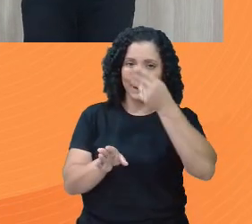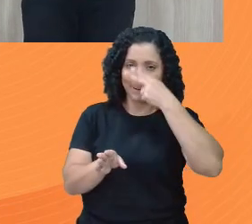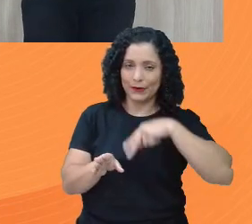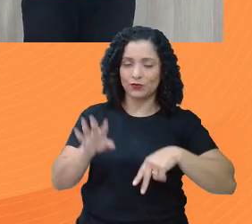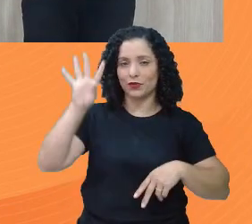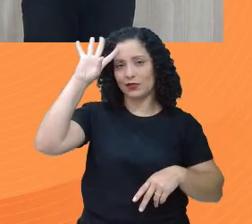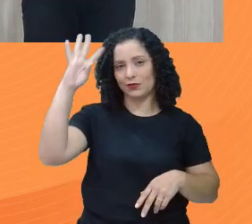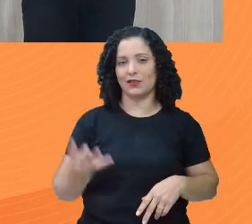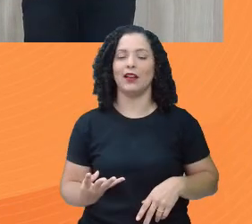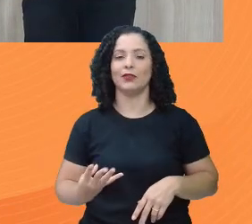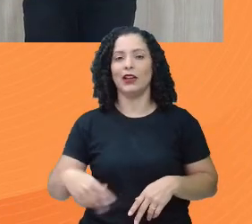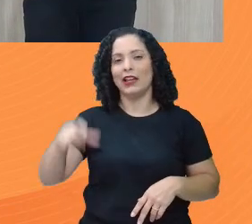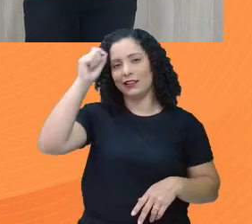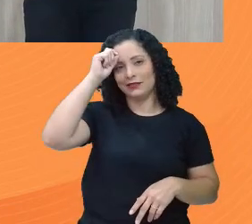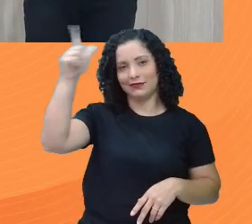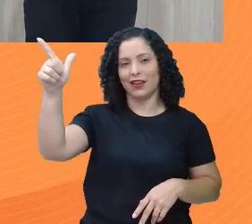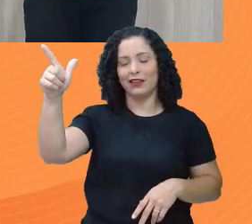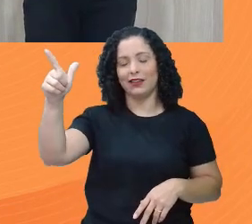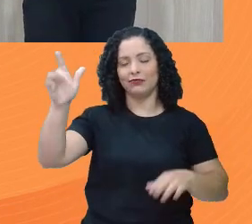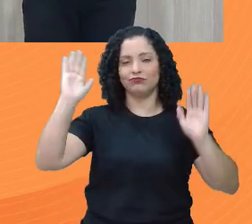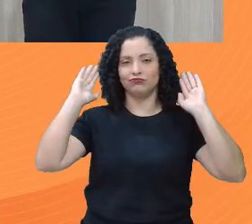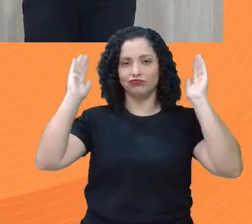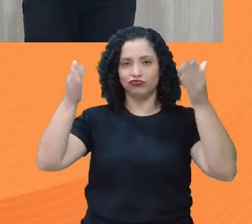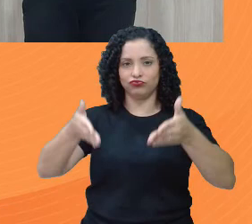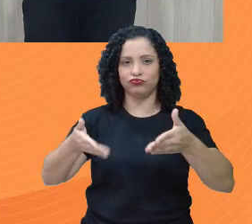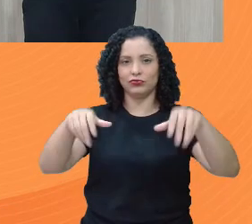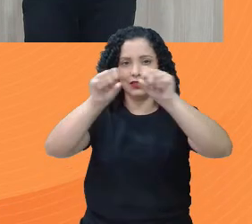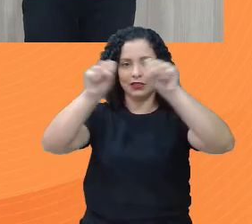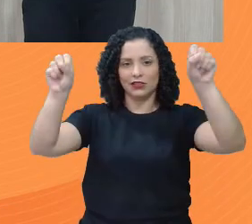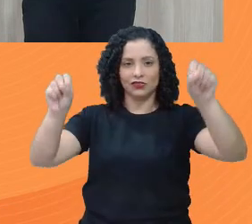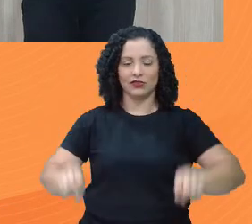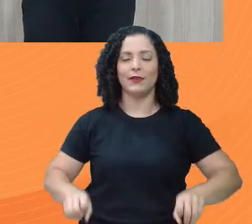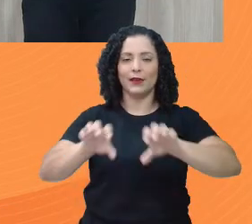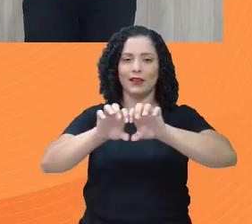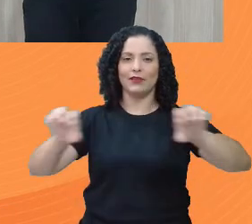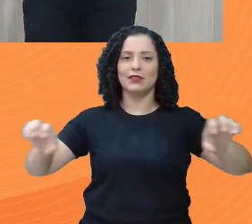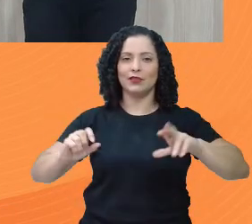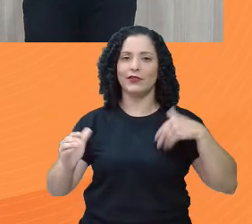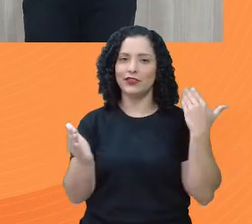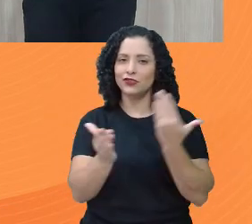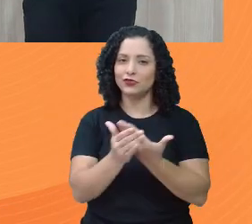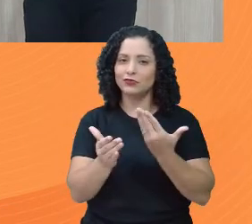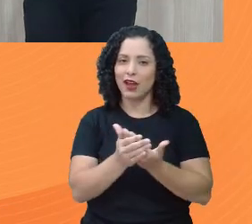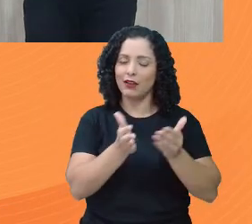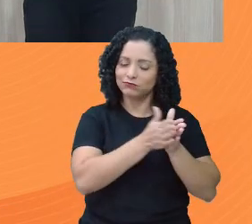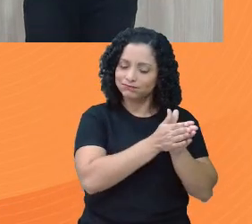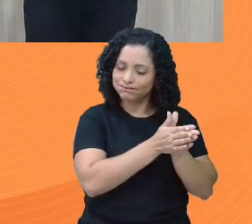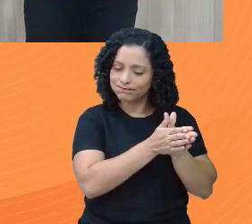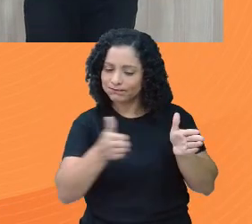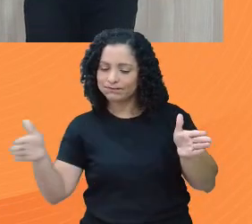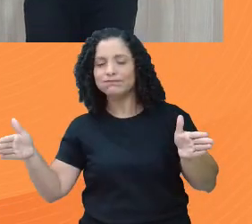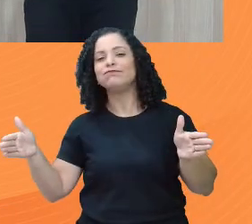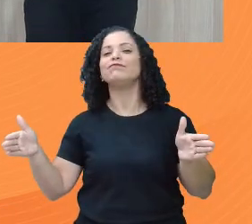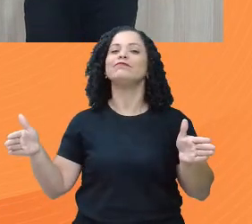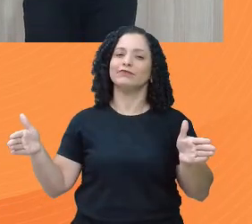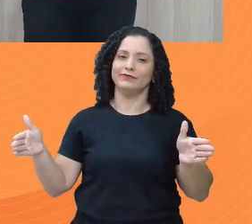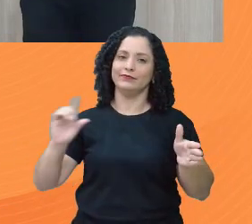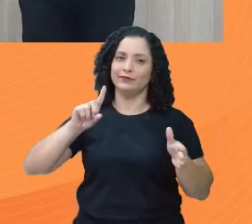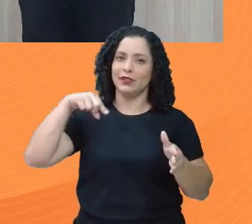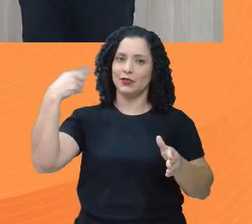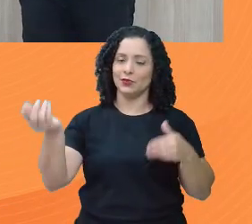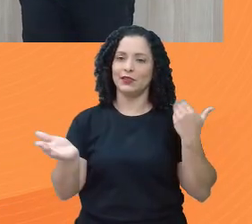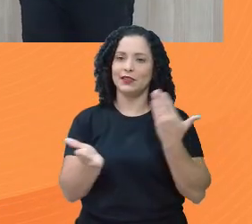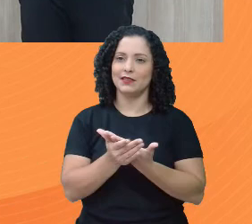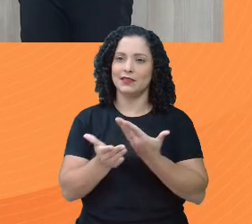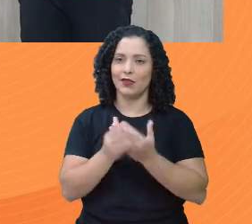Então, essa é a ideia aí de sistema de equação que a gente vai tratar e vai continuar resolvendo aí nas próximas